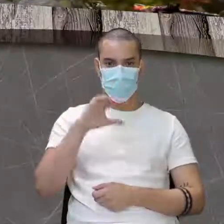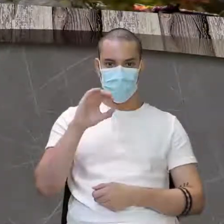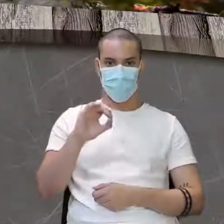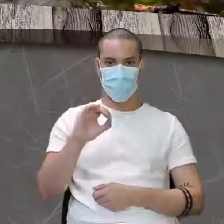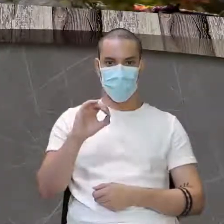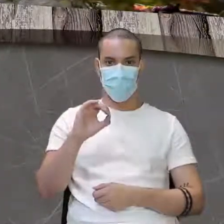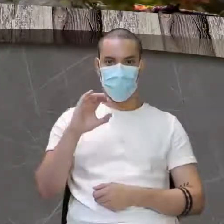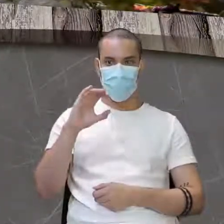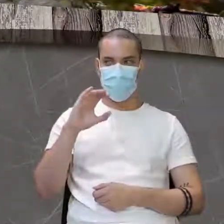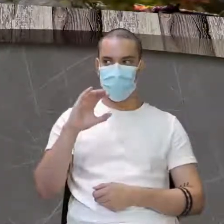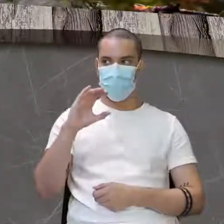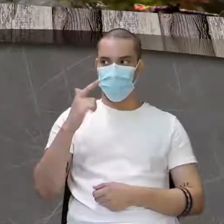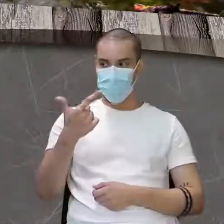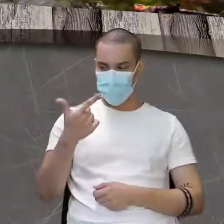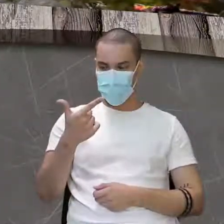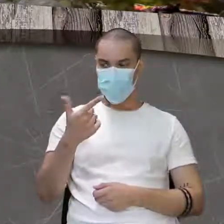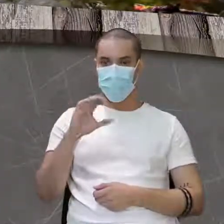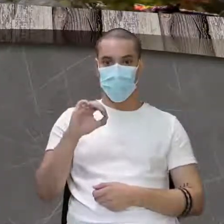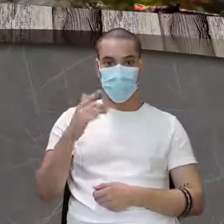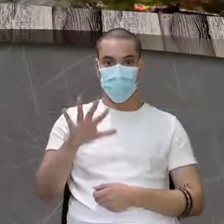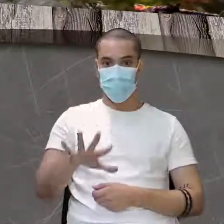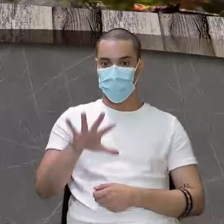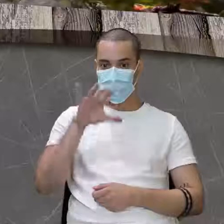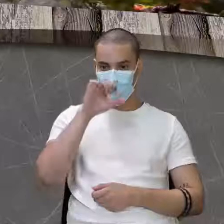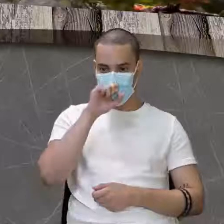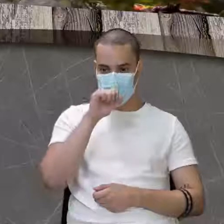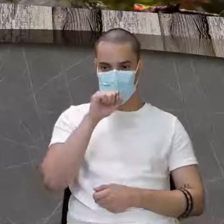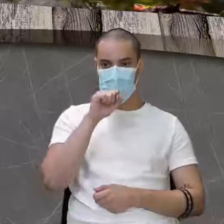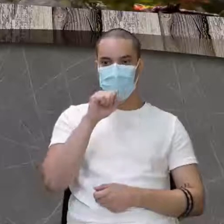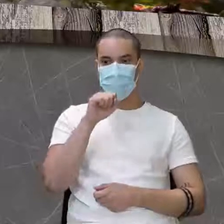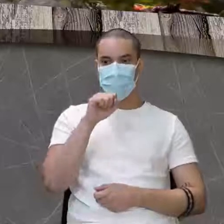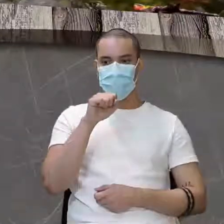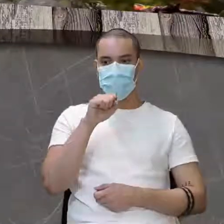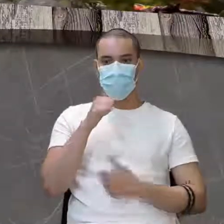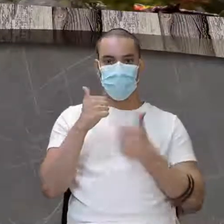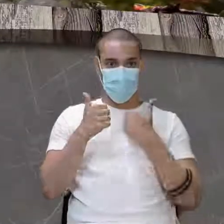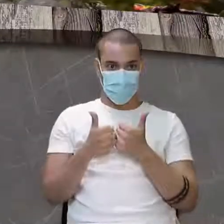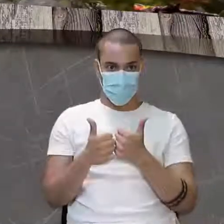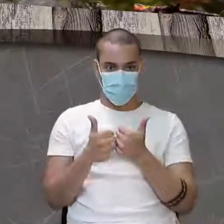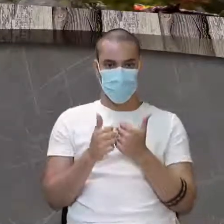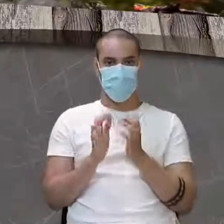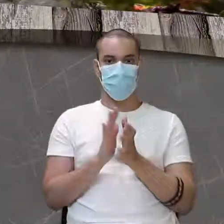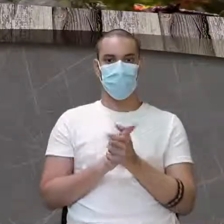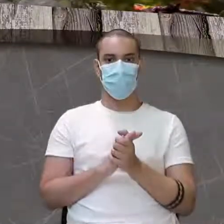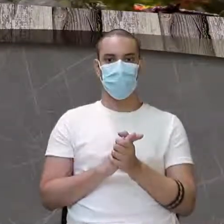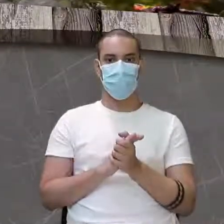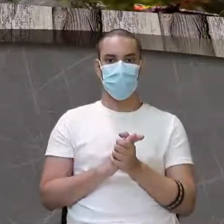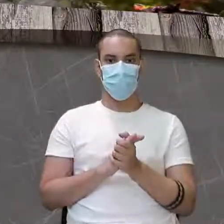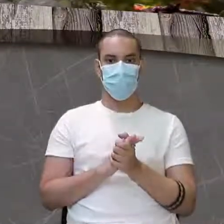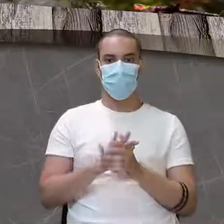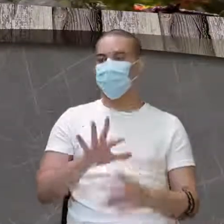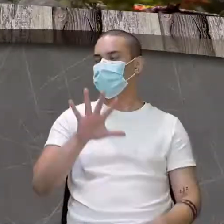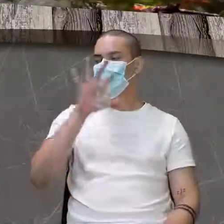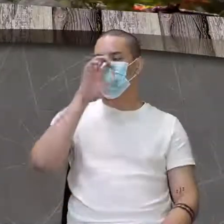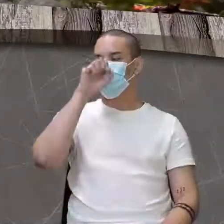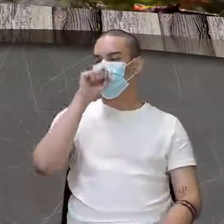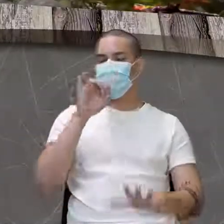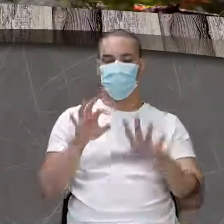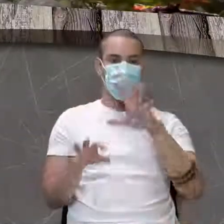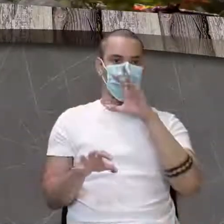oxigênio, O2, os dois átomos de oxigênio, tranquilo. Os